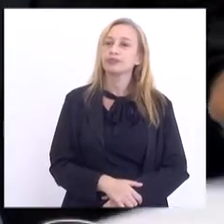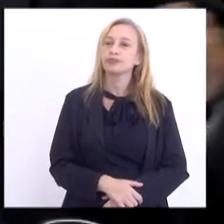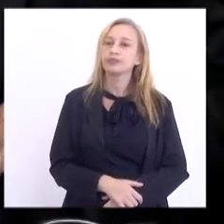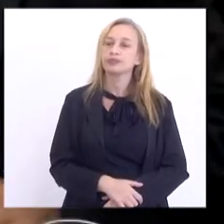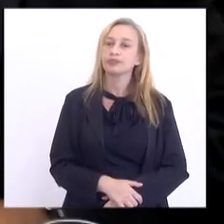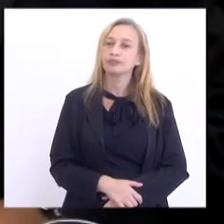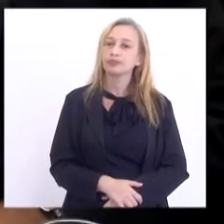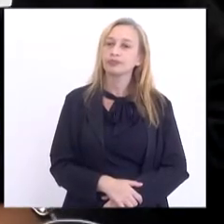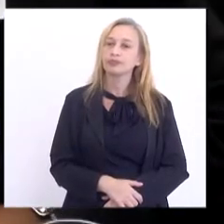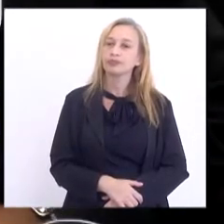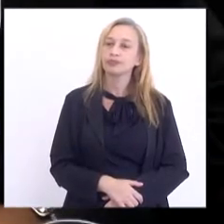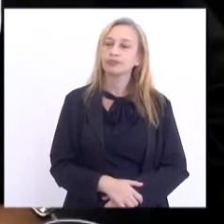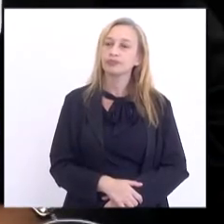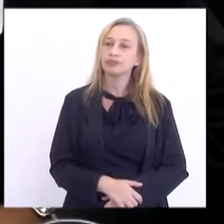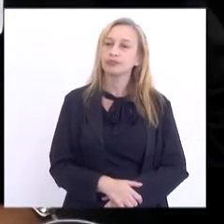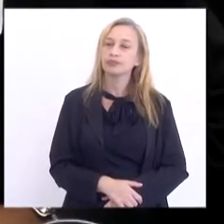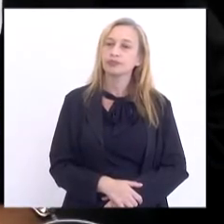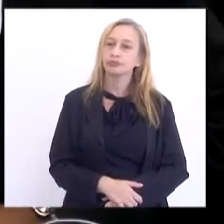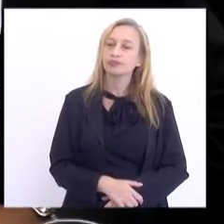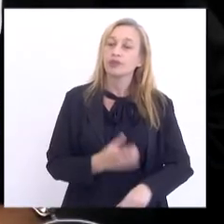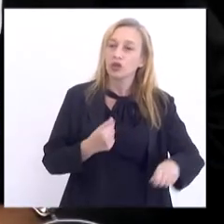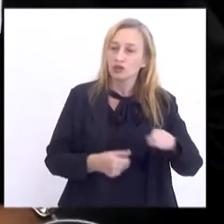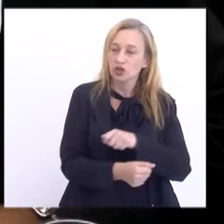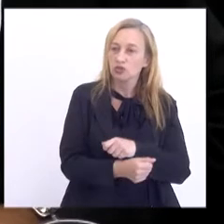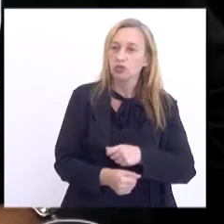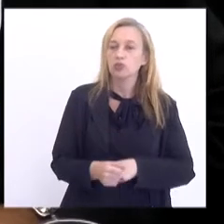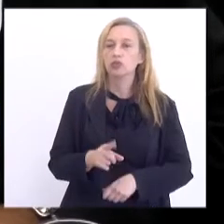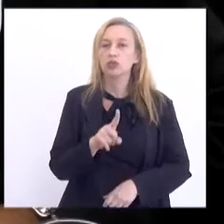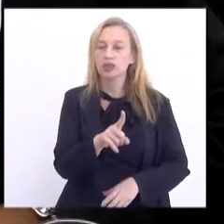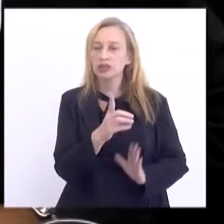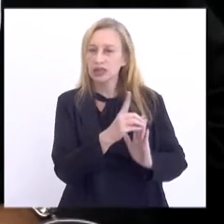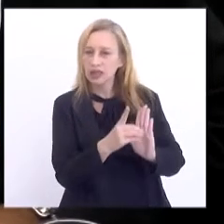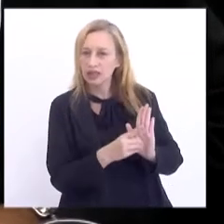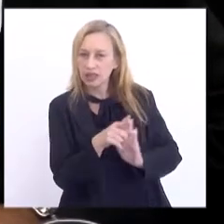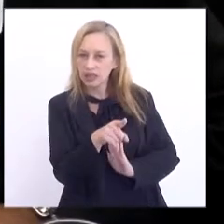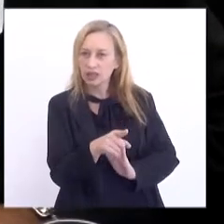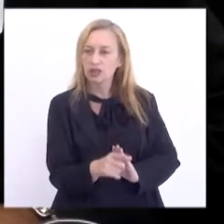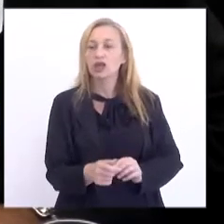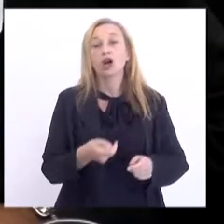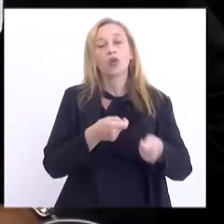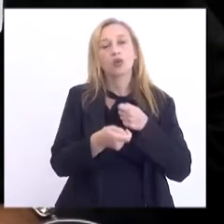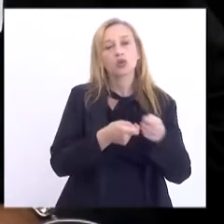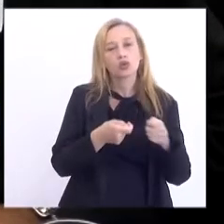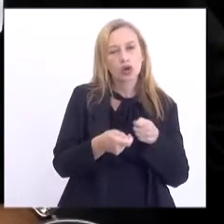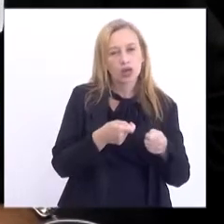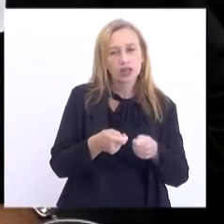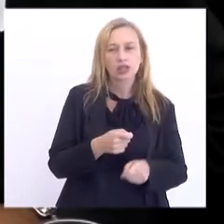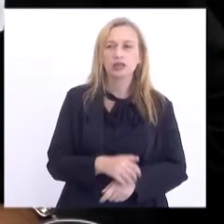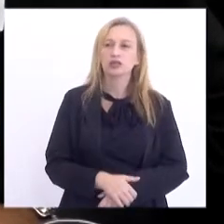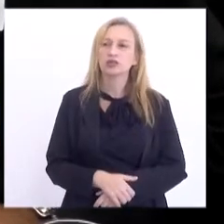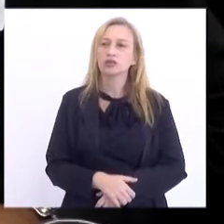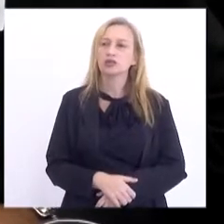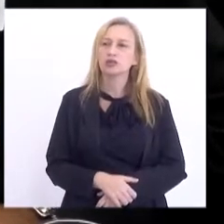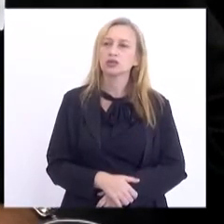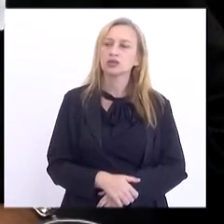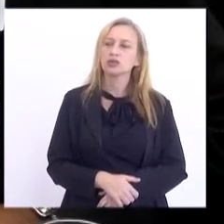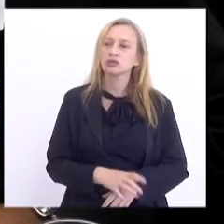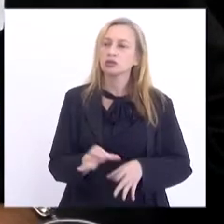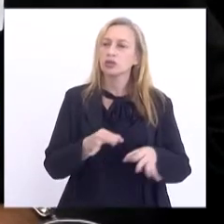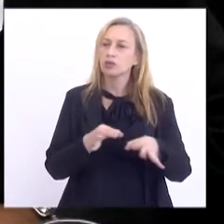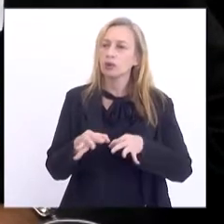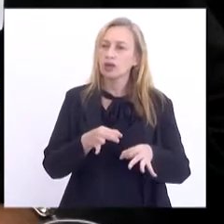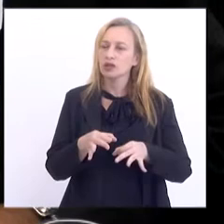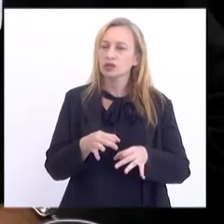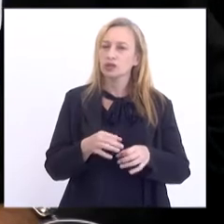e em cima desse deste decreto e a Controladoria colocou no seu